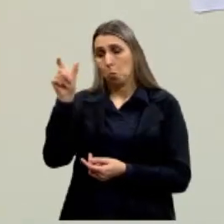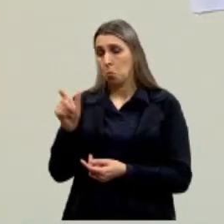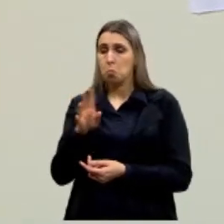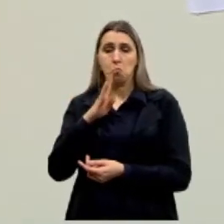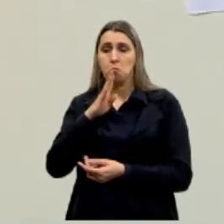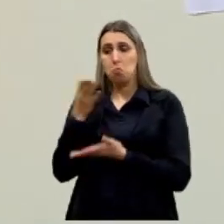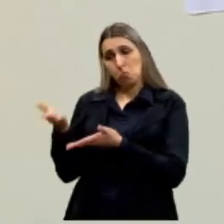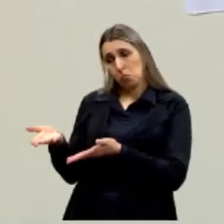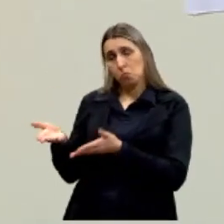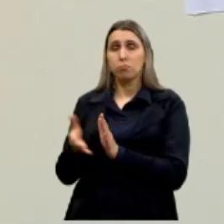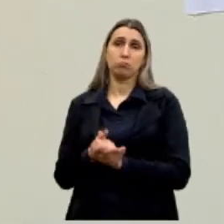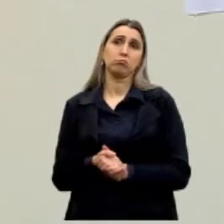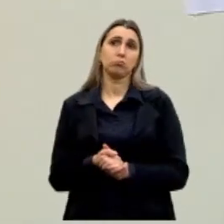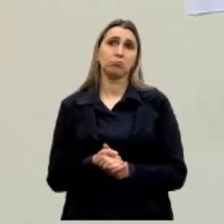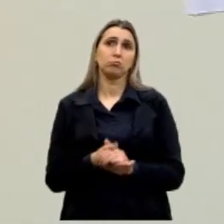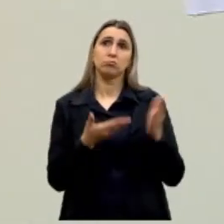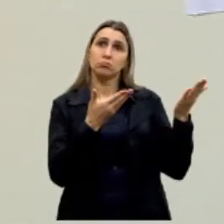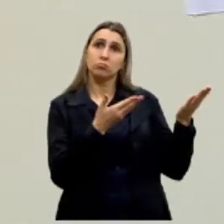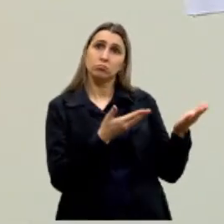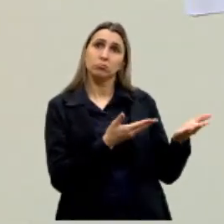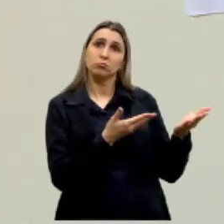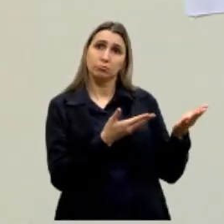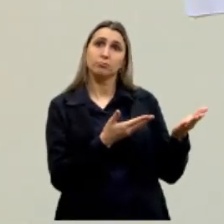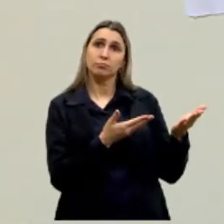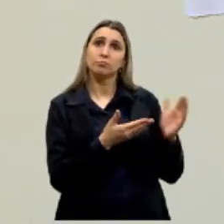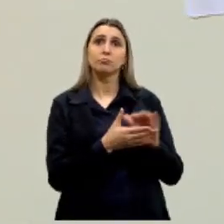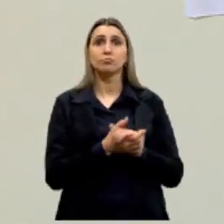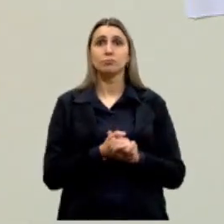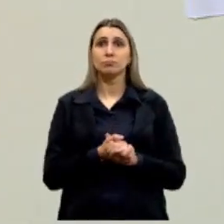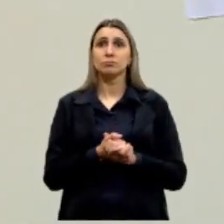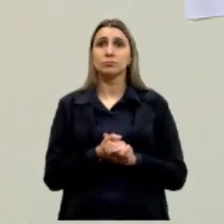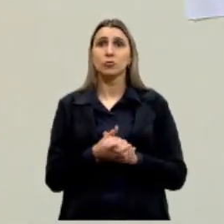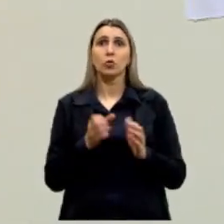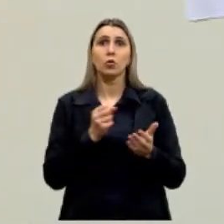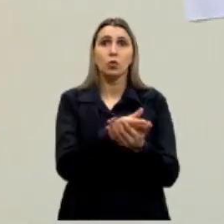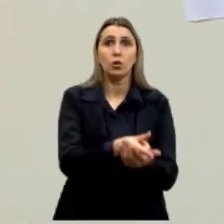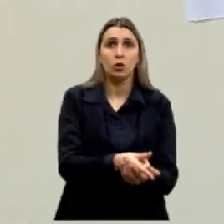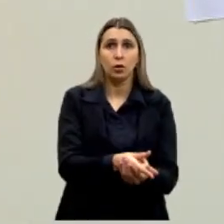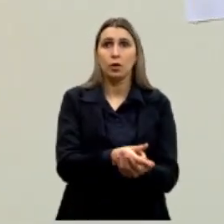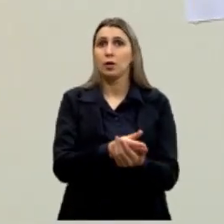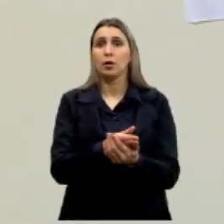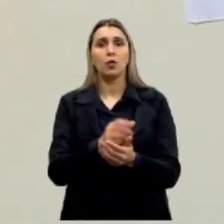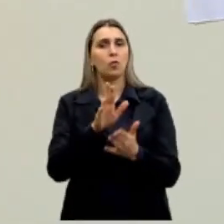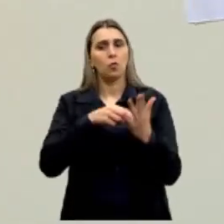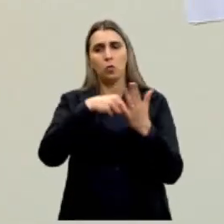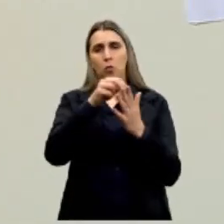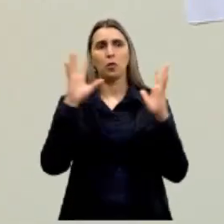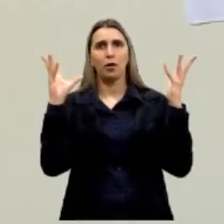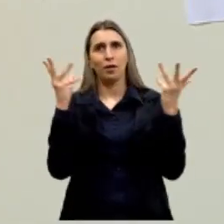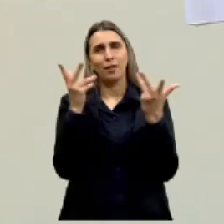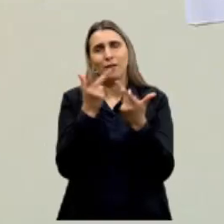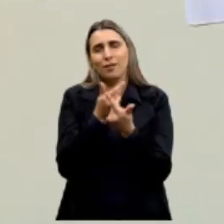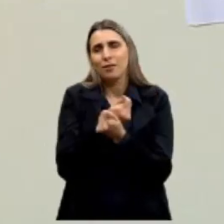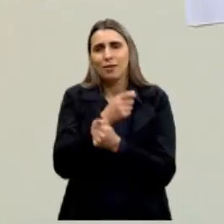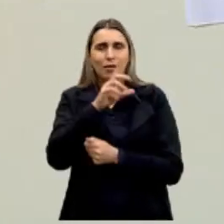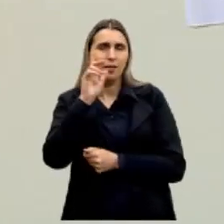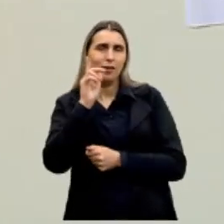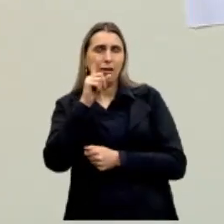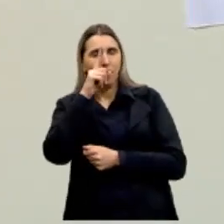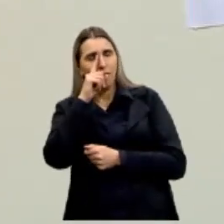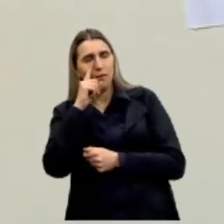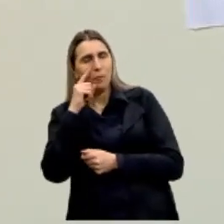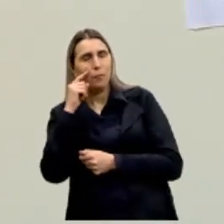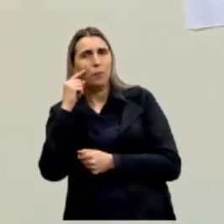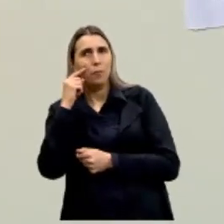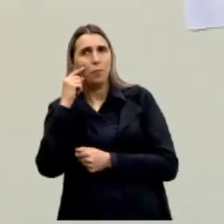né e aqui e foi comprado uma obra maravilhosa uns amarelos uns